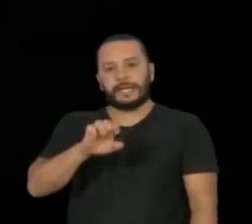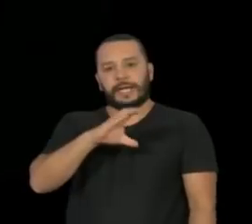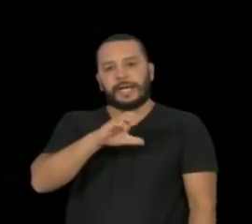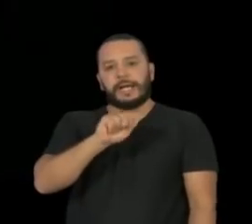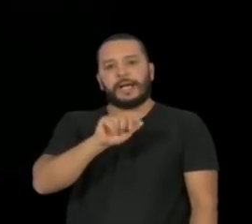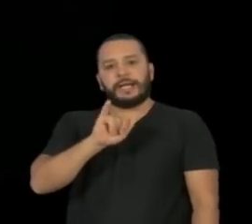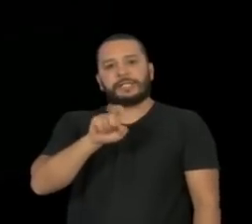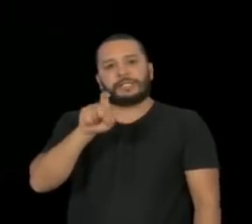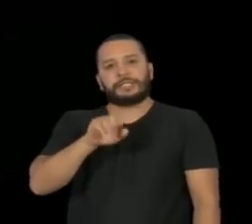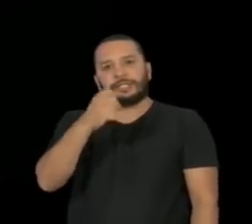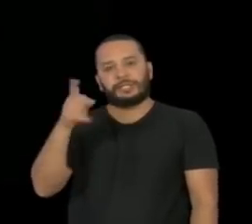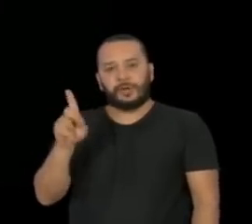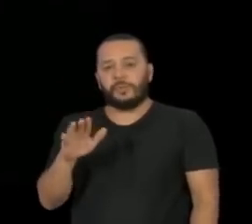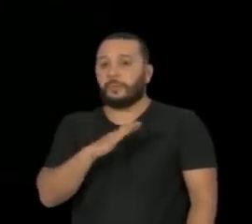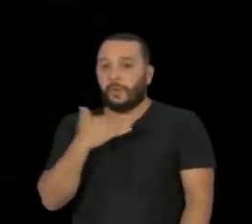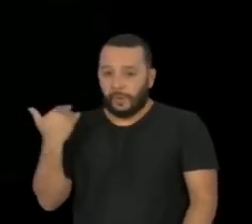anos.